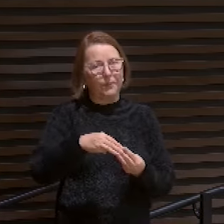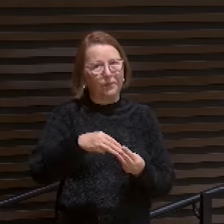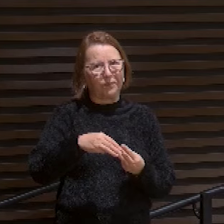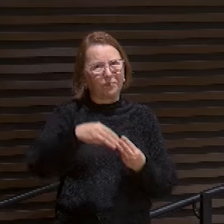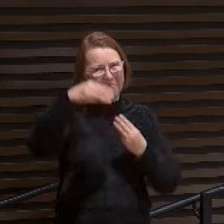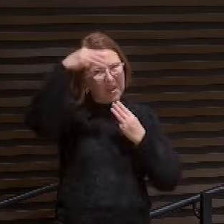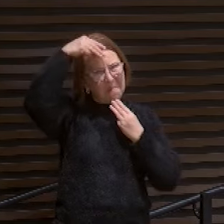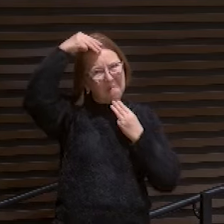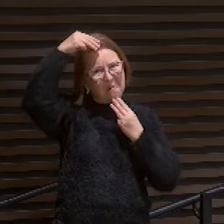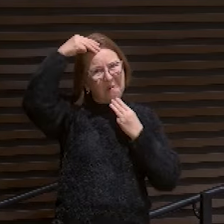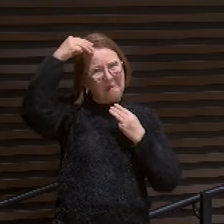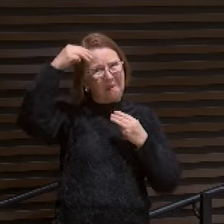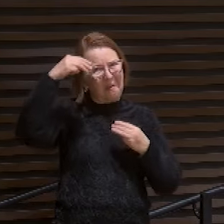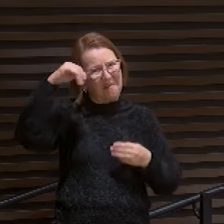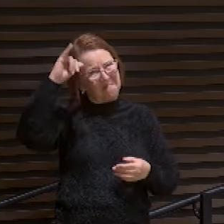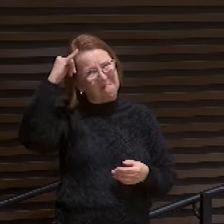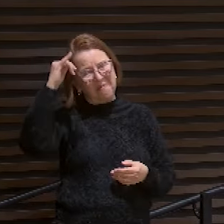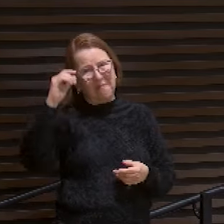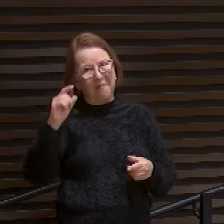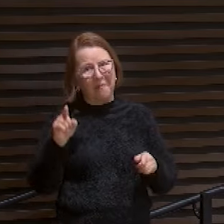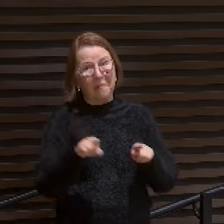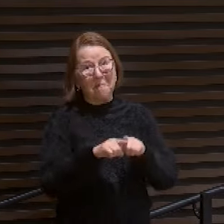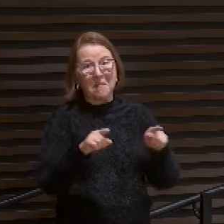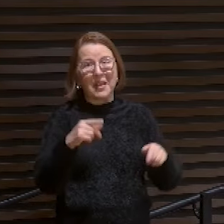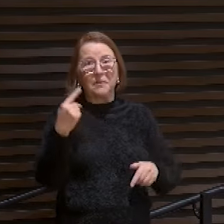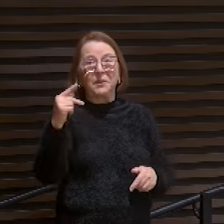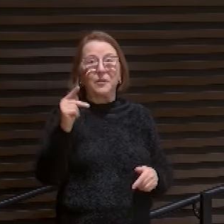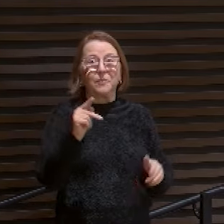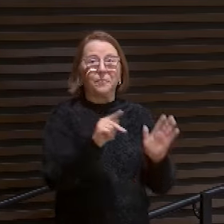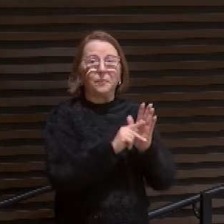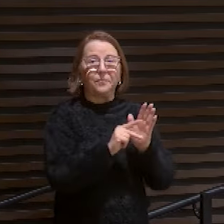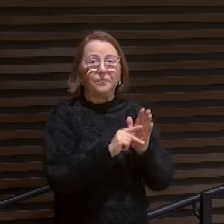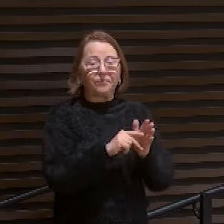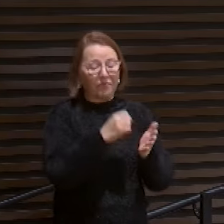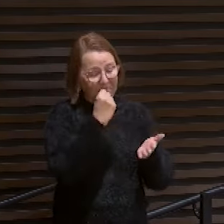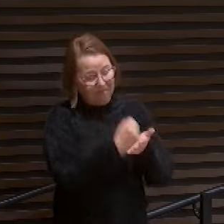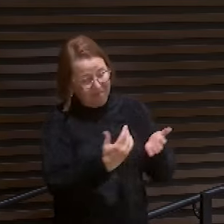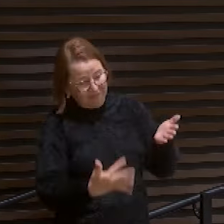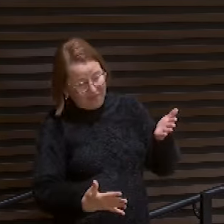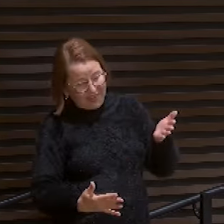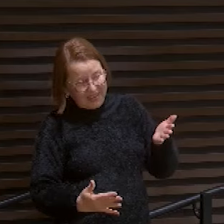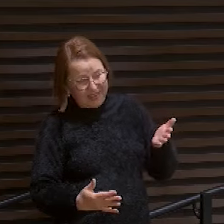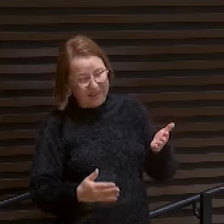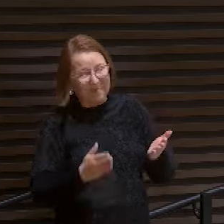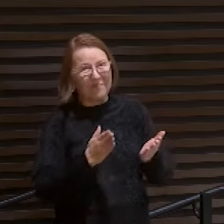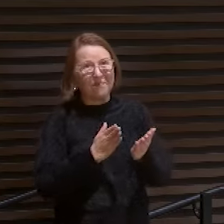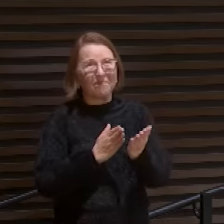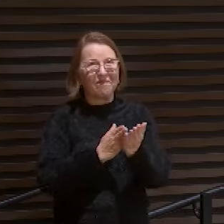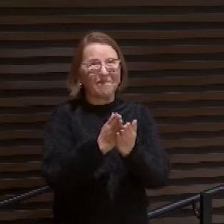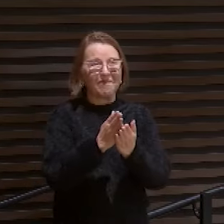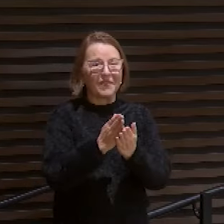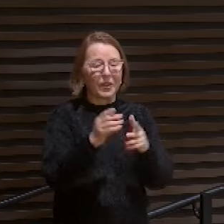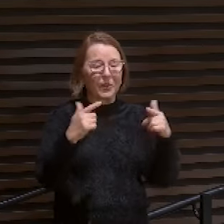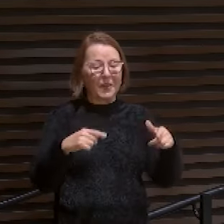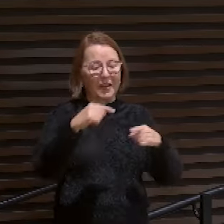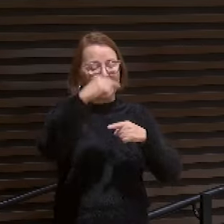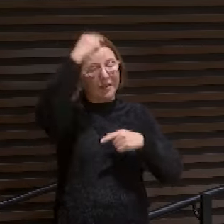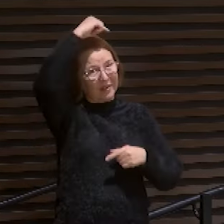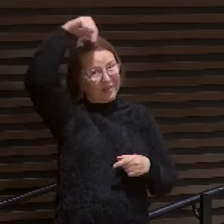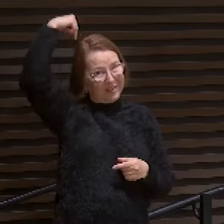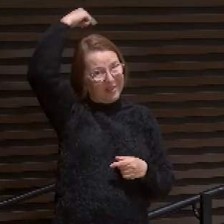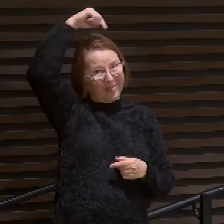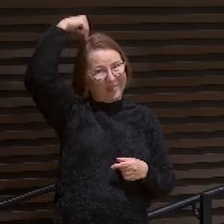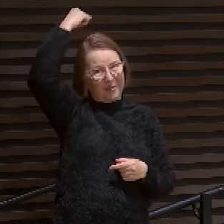bezerros, mas pelo seu próprio sangue, entrou no Santo dos Santos. Uma vez,